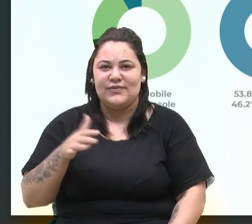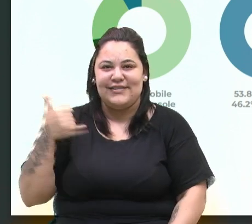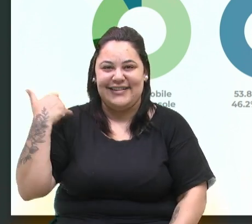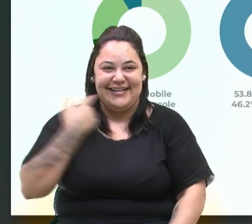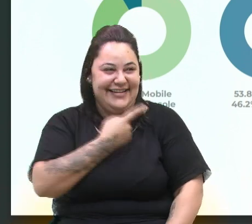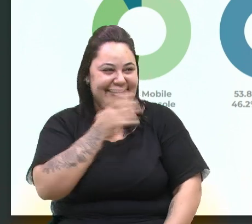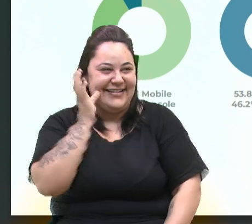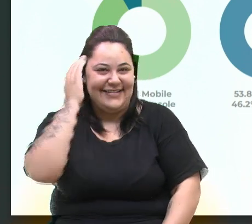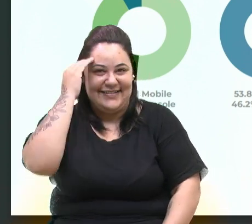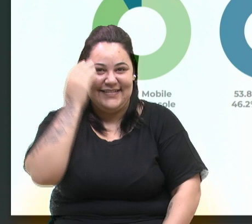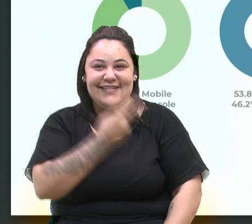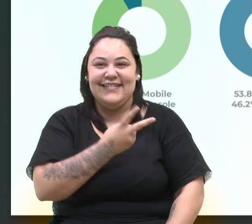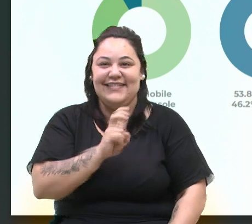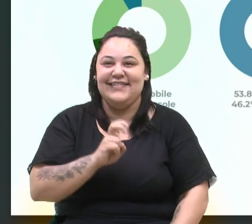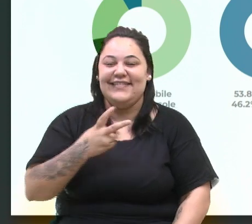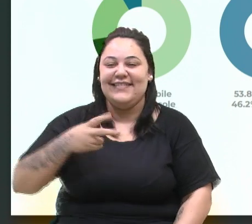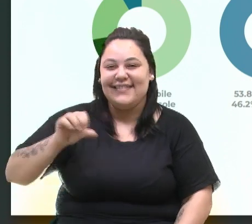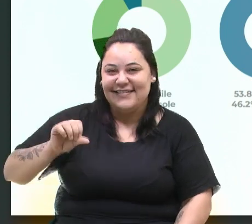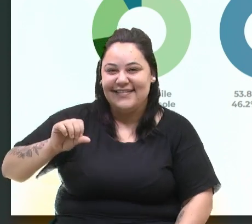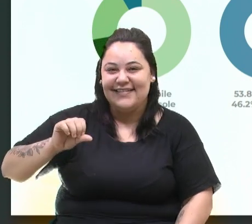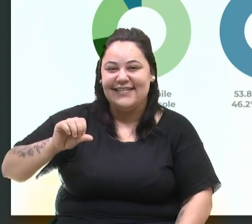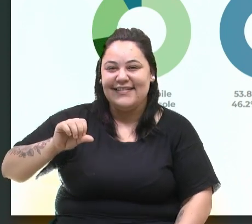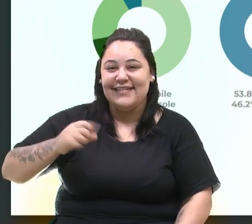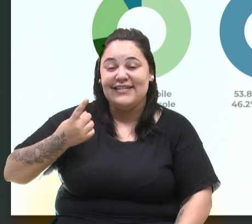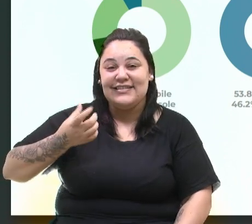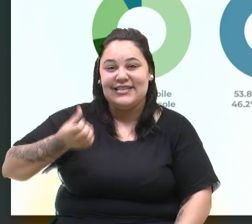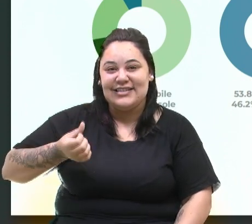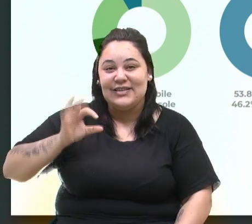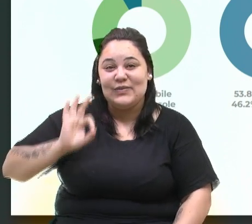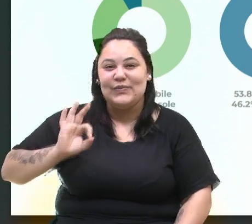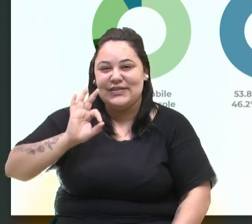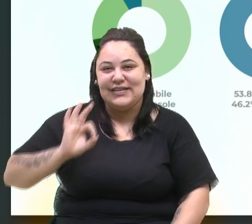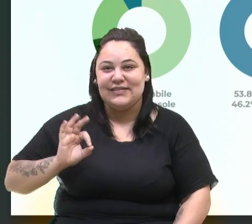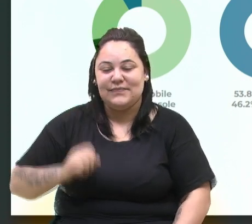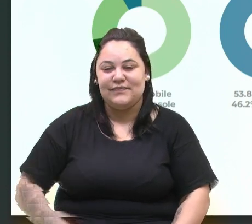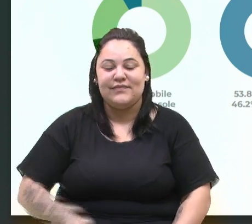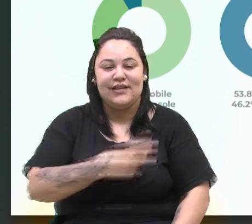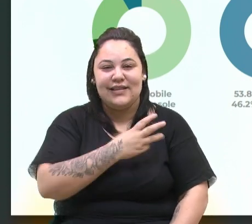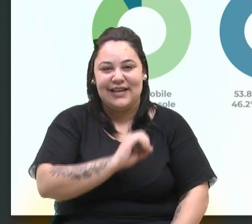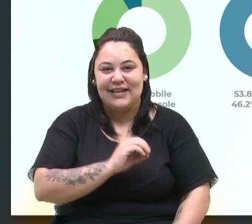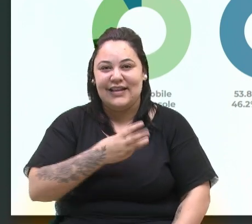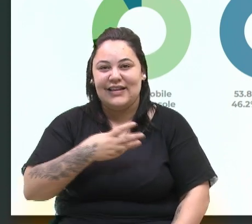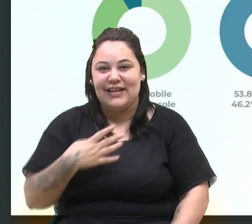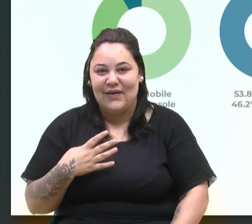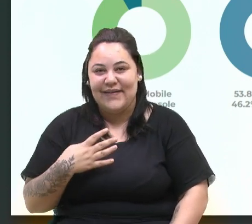Felipe, 25 a 29, 16%, 30 a 34,